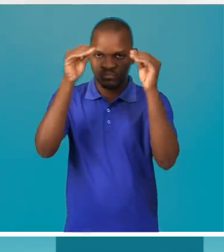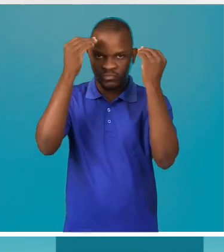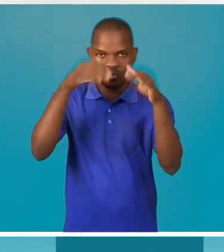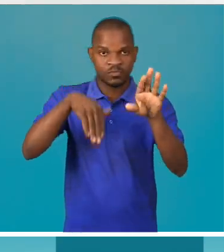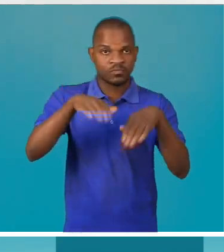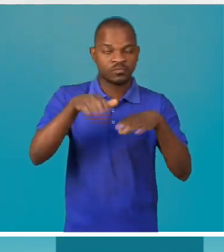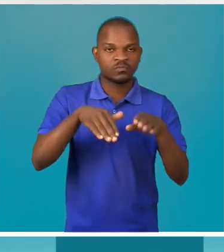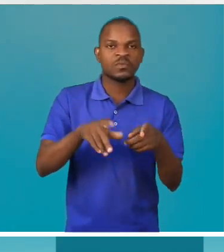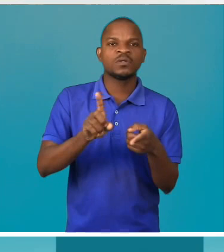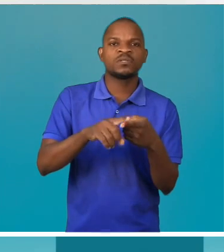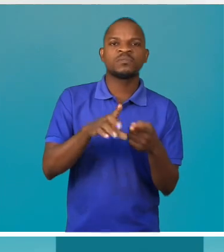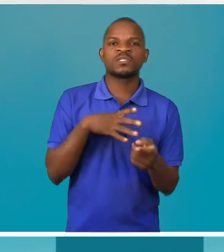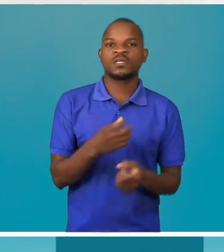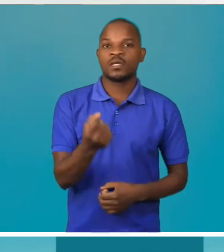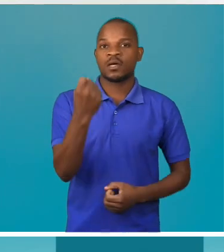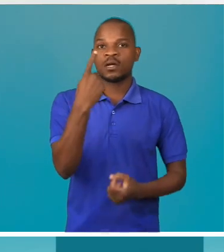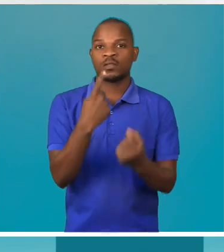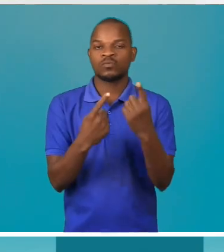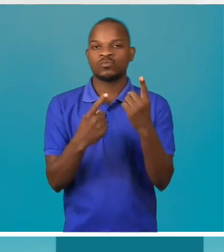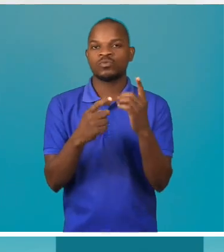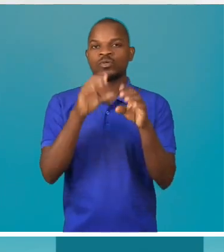alguns países africanos.